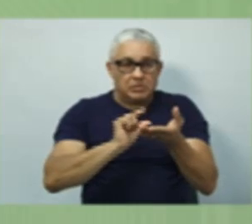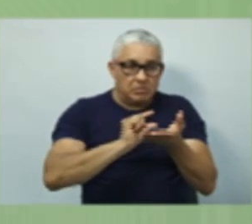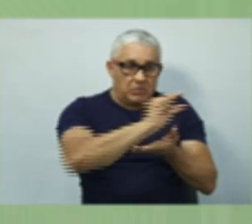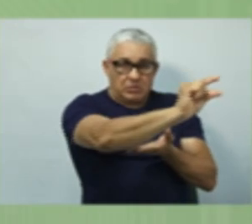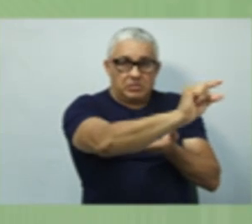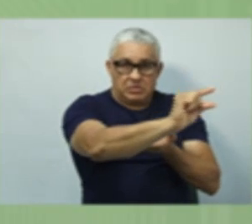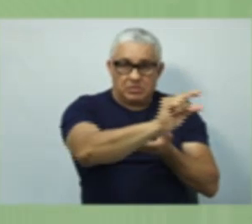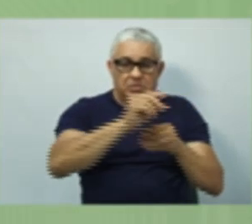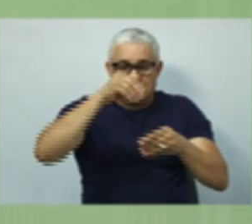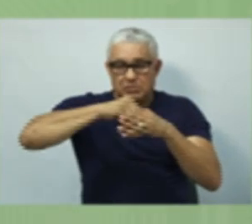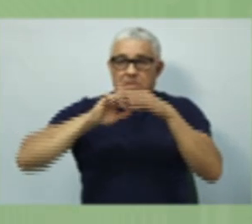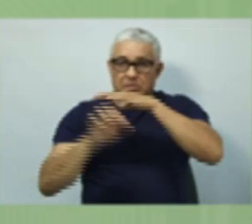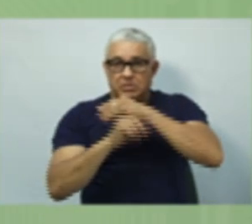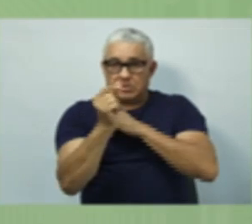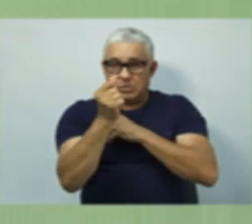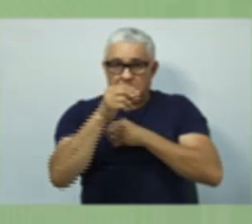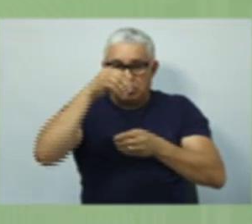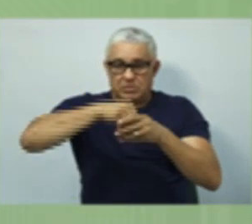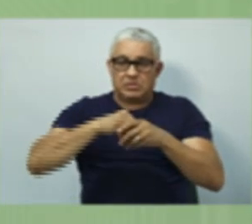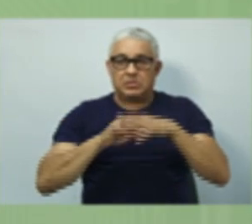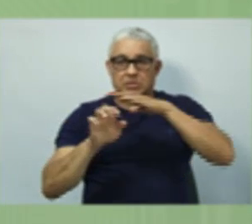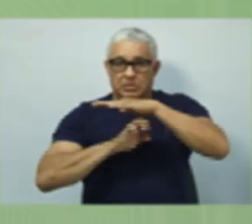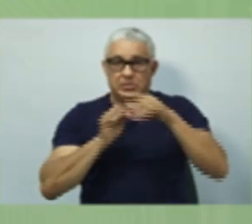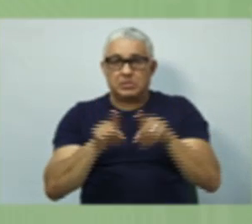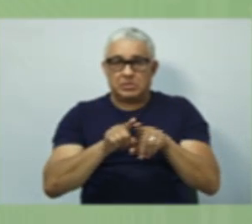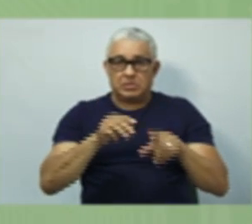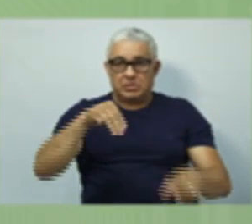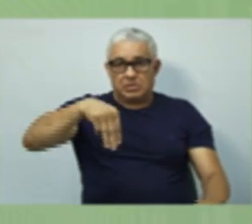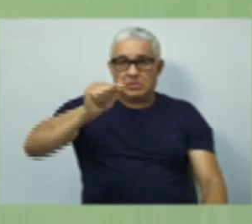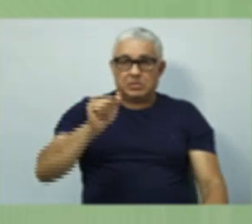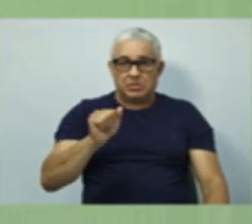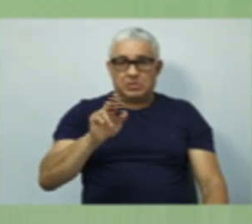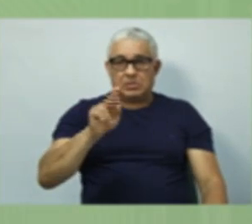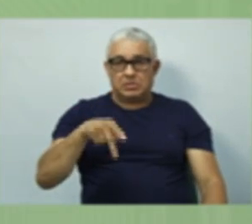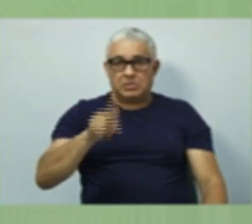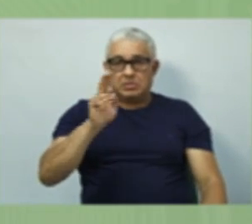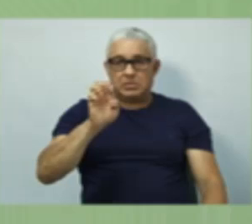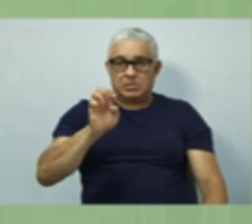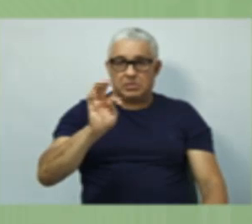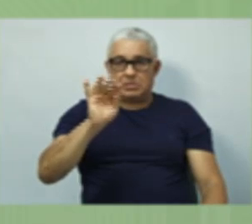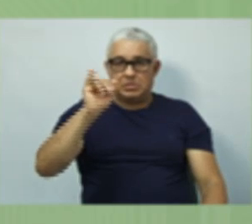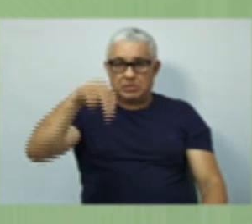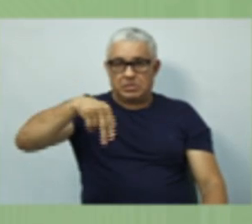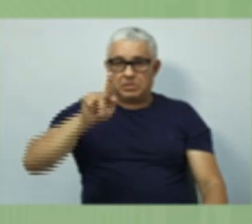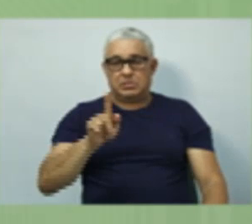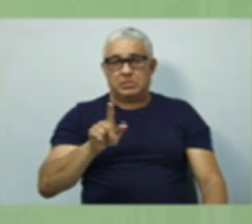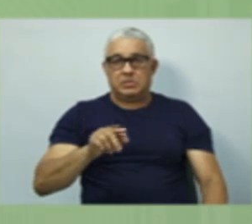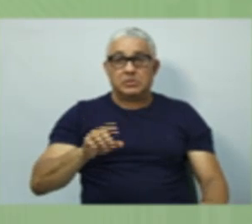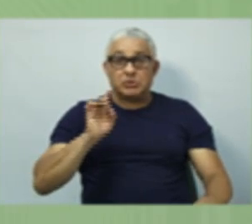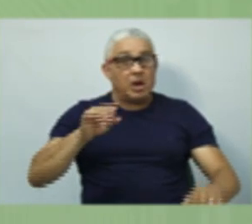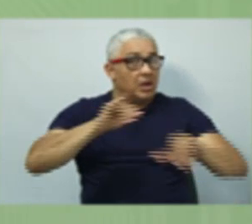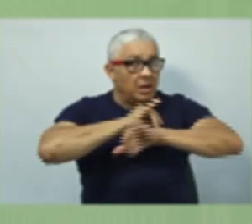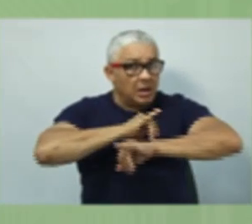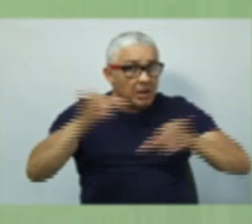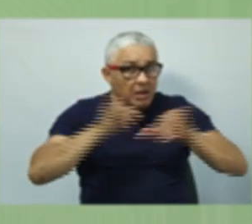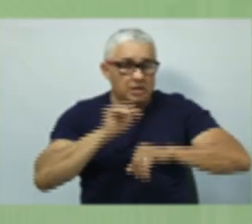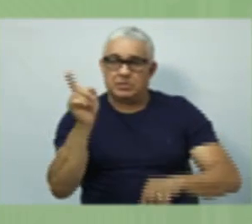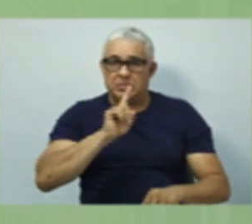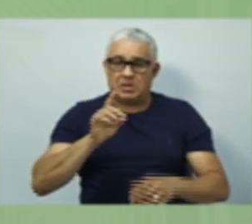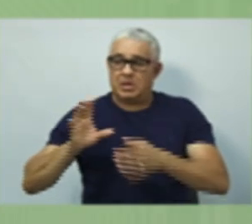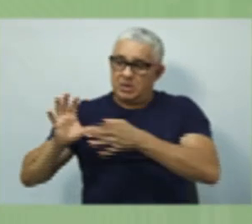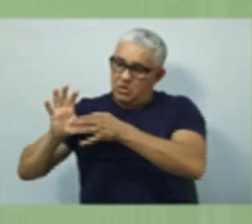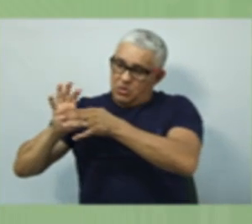da organização. Nós temos o marketing também, que nós vimos aí que não é só divulgação. Então o marketing é um conjunto